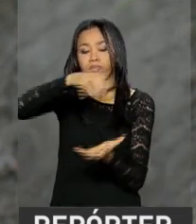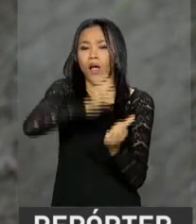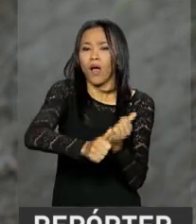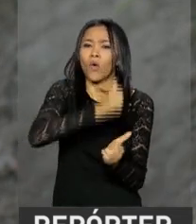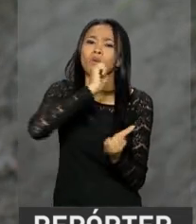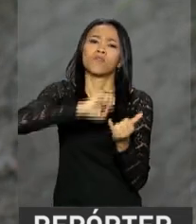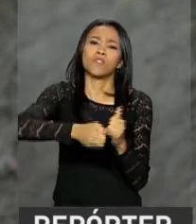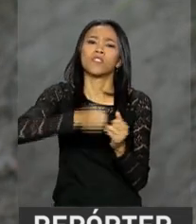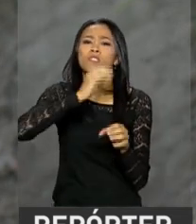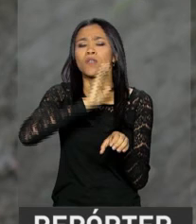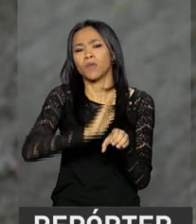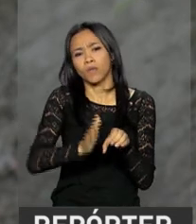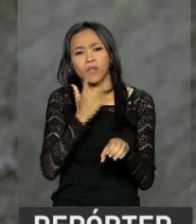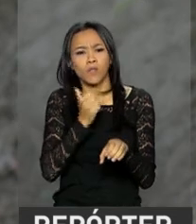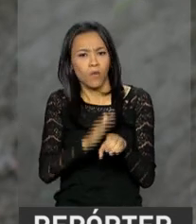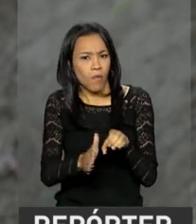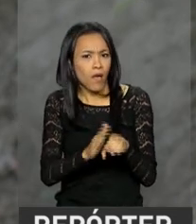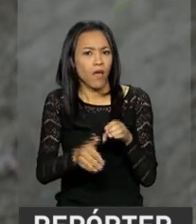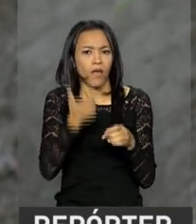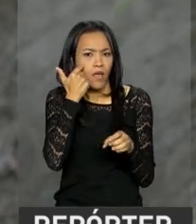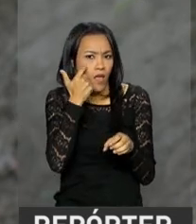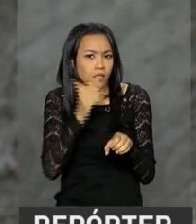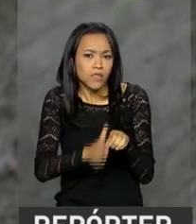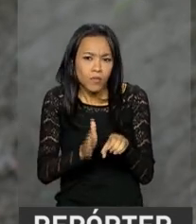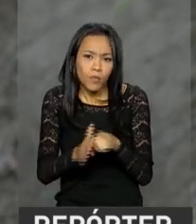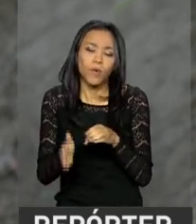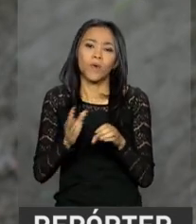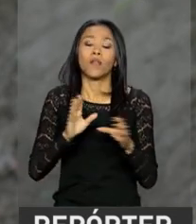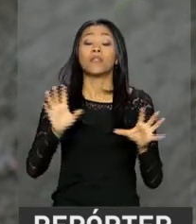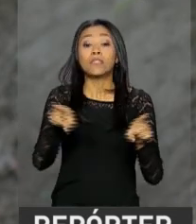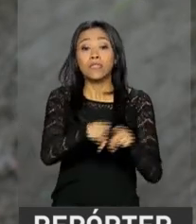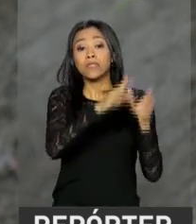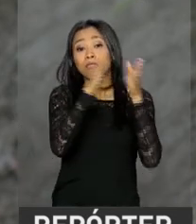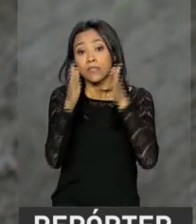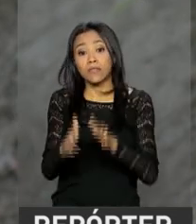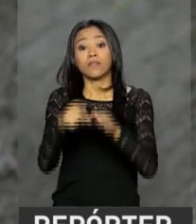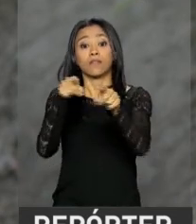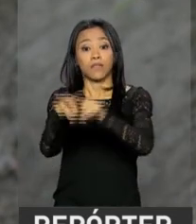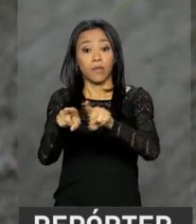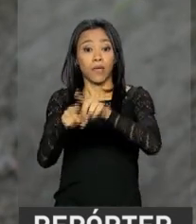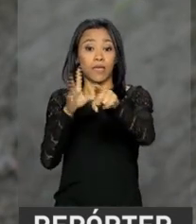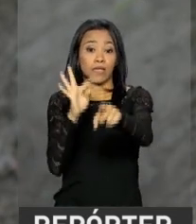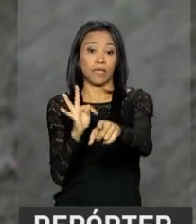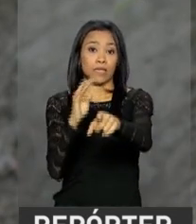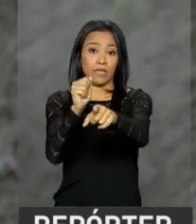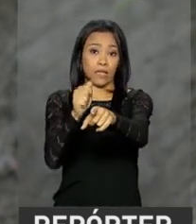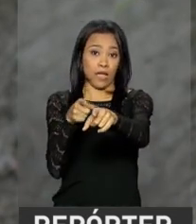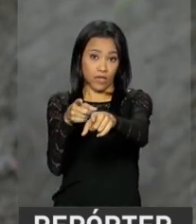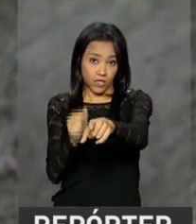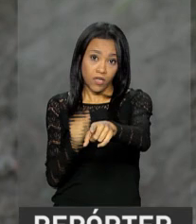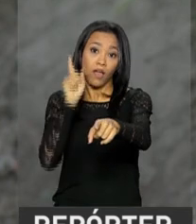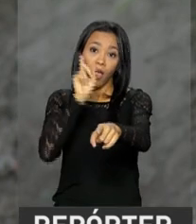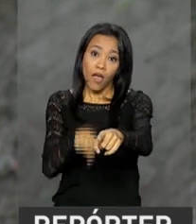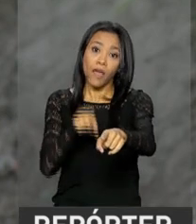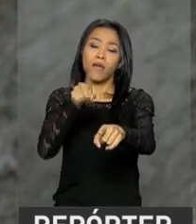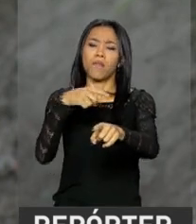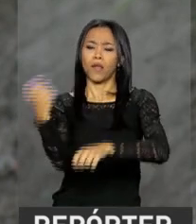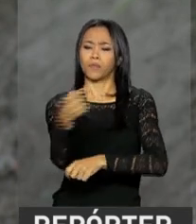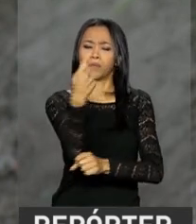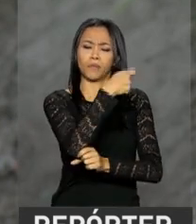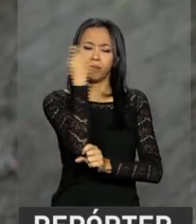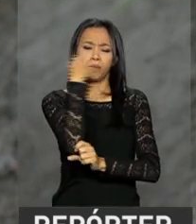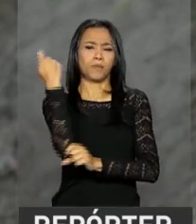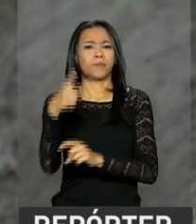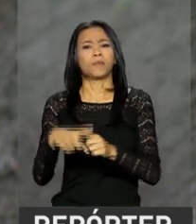tomate batata cebola a taxa também valem para o investimento em produção de energia renovável e irrigação armazenagem